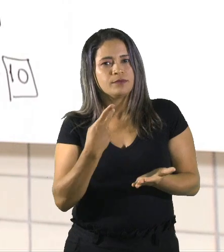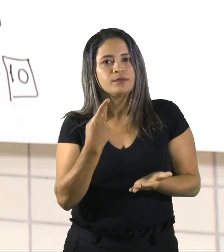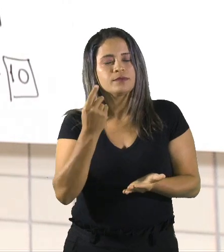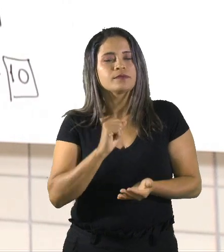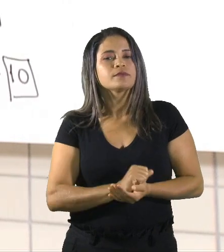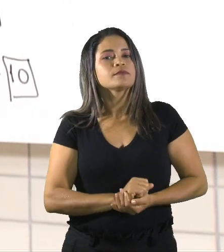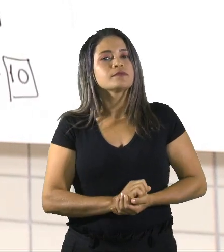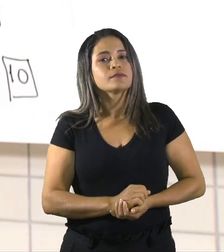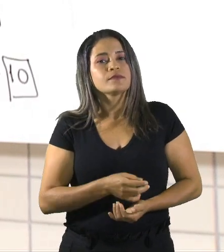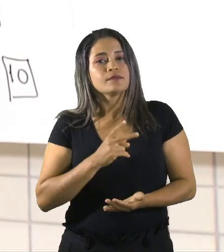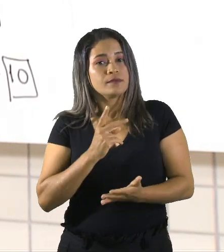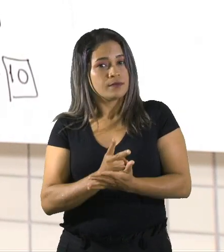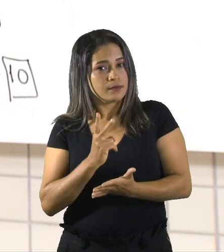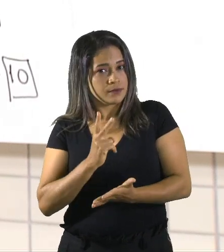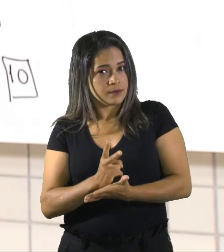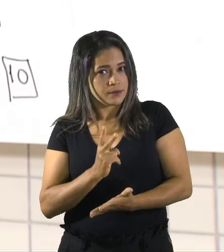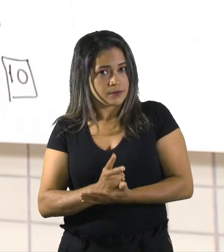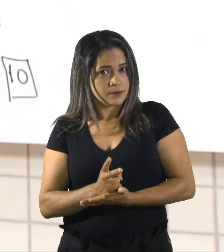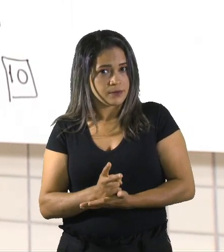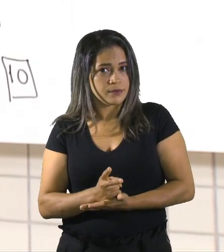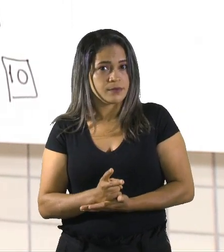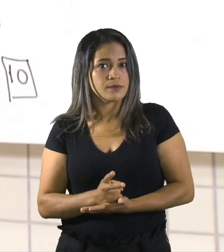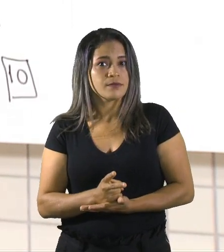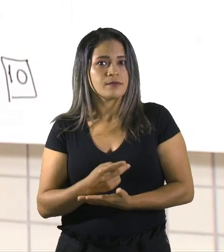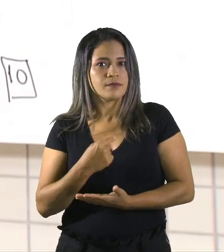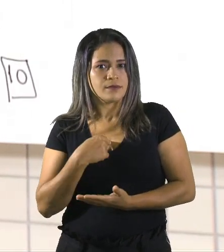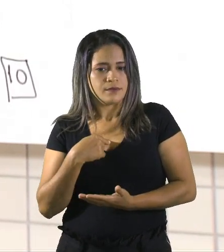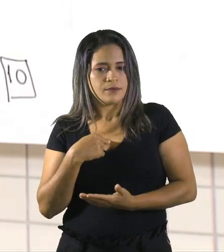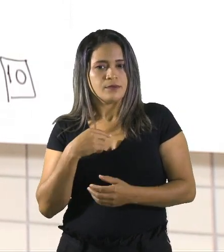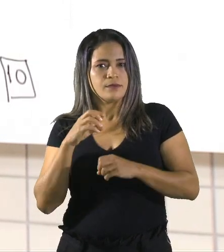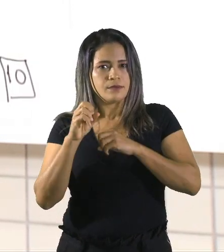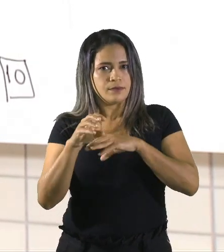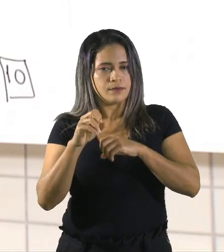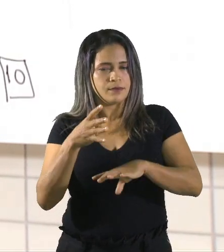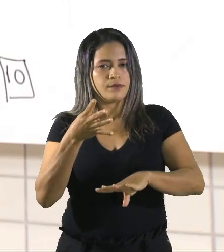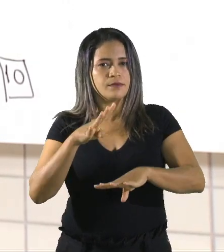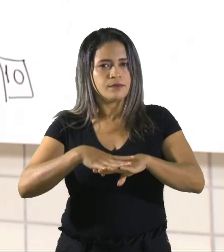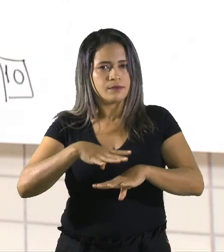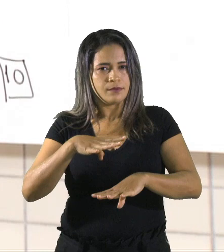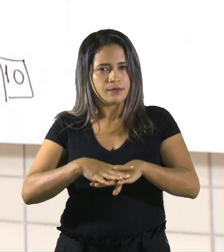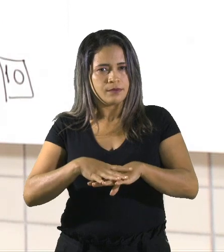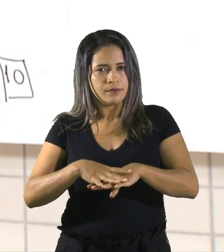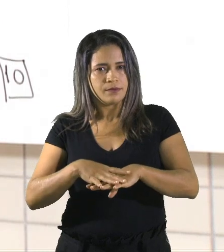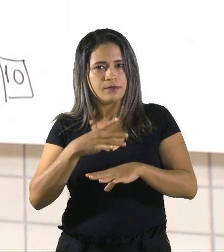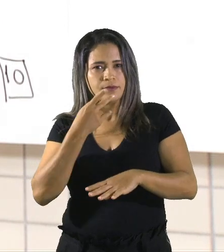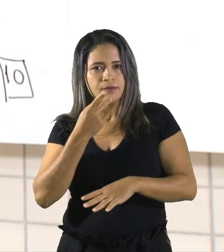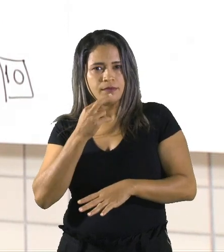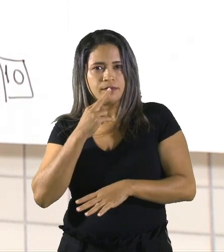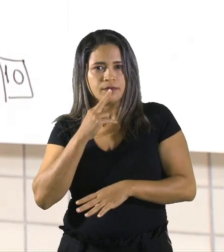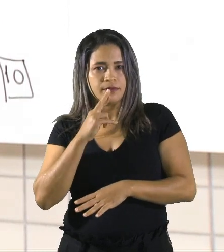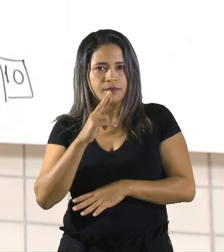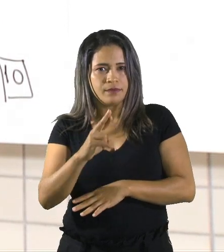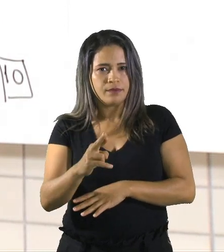combinado. Todas as vezes que eu estiver trabalhando em matemática e eu me referir a